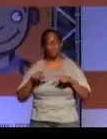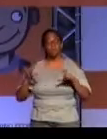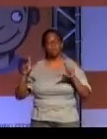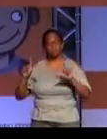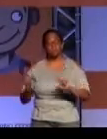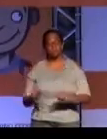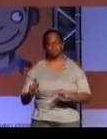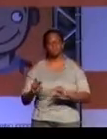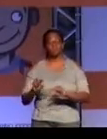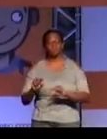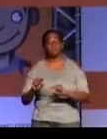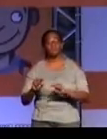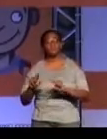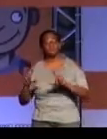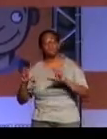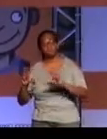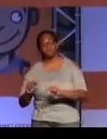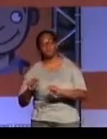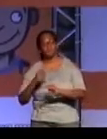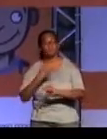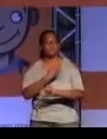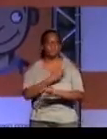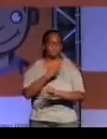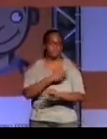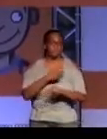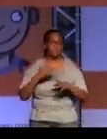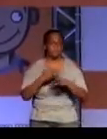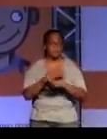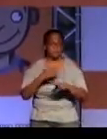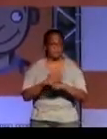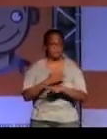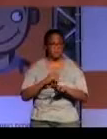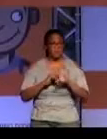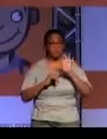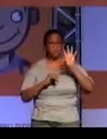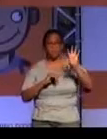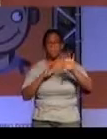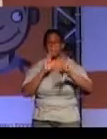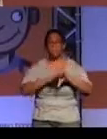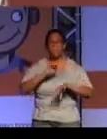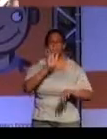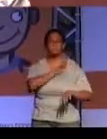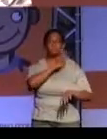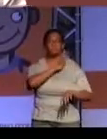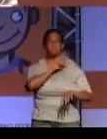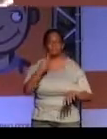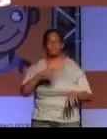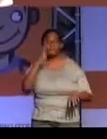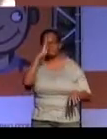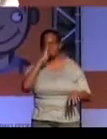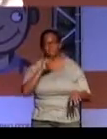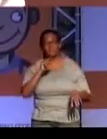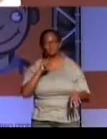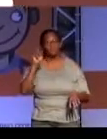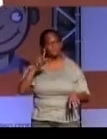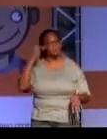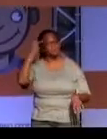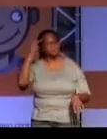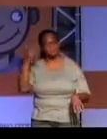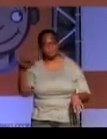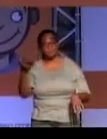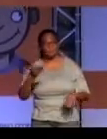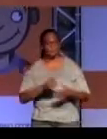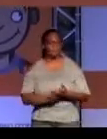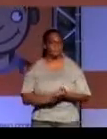cobertura do sarampo e foi no estado mais poderoso desse país, o estado de São Paulo.